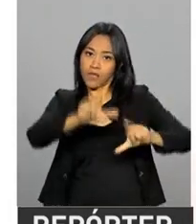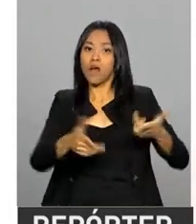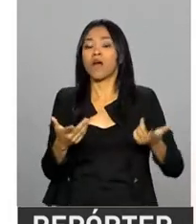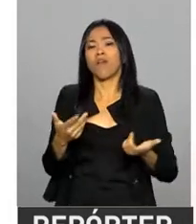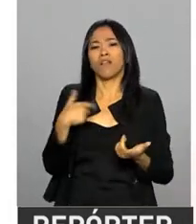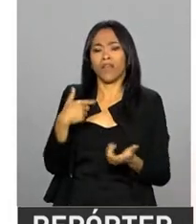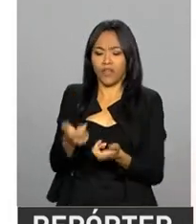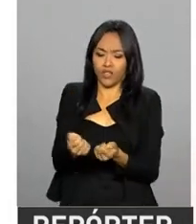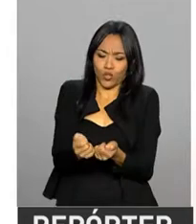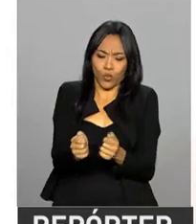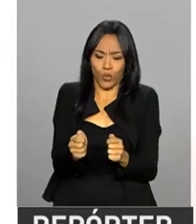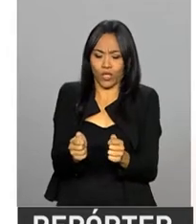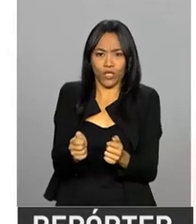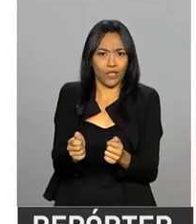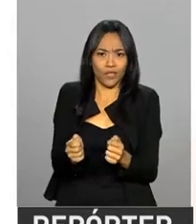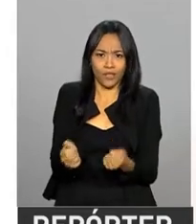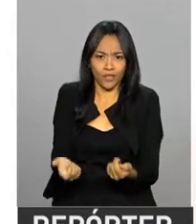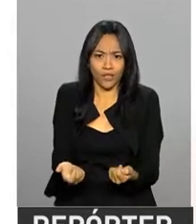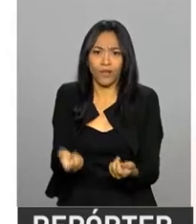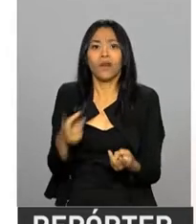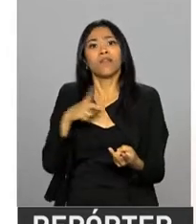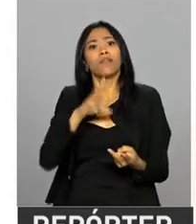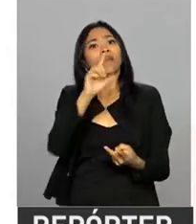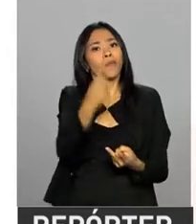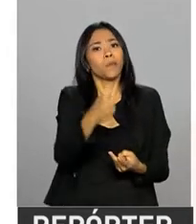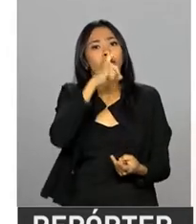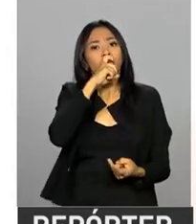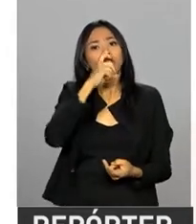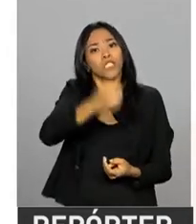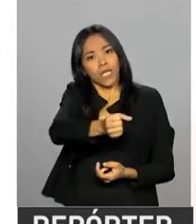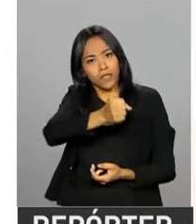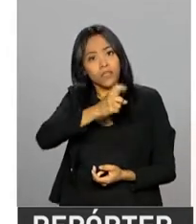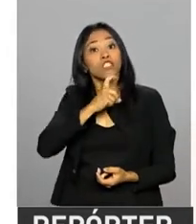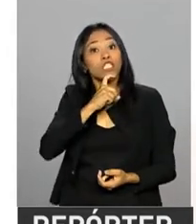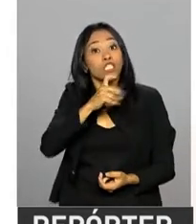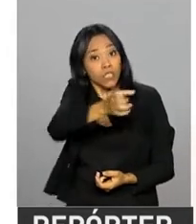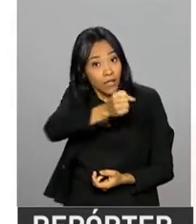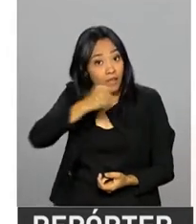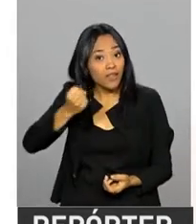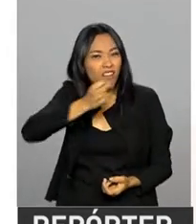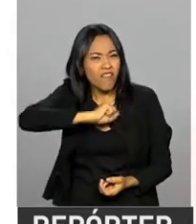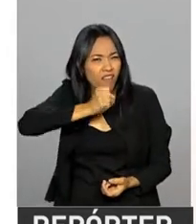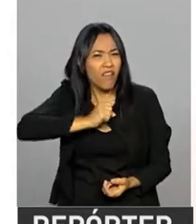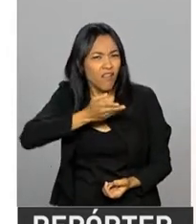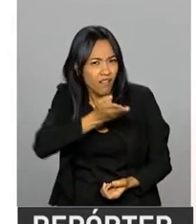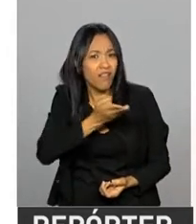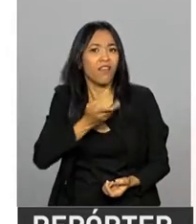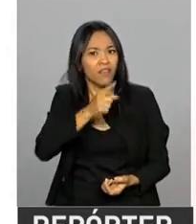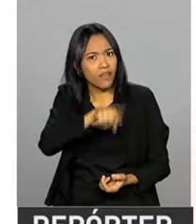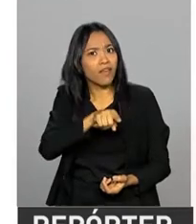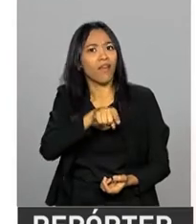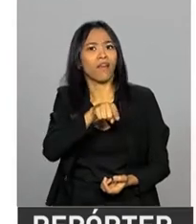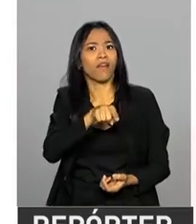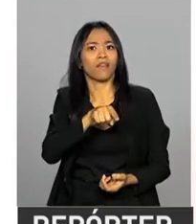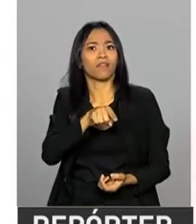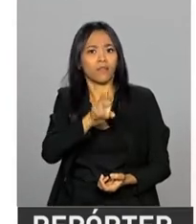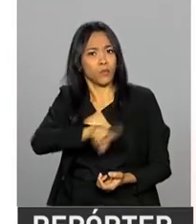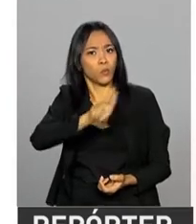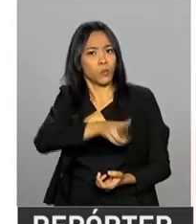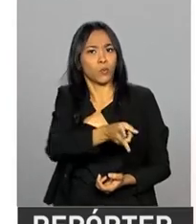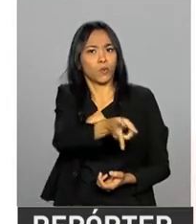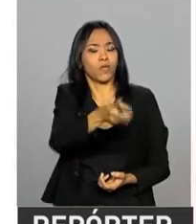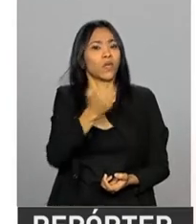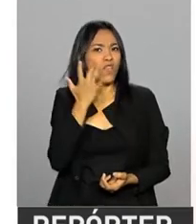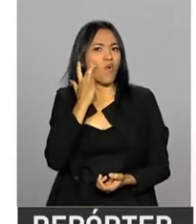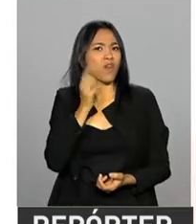têm joguinho é tem uma geladeira que eu acho que também uma geladeira mais antiga que elas ainda no uso e